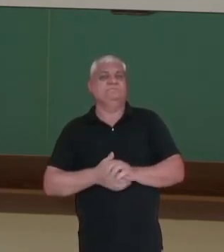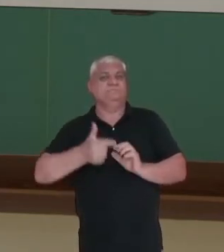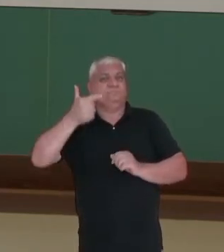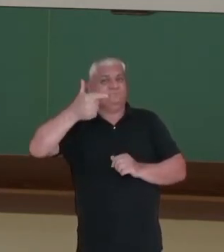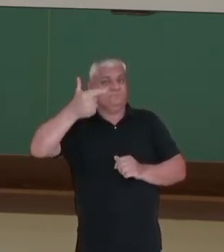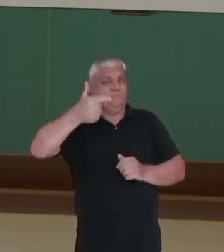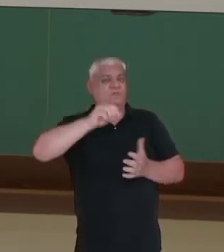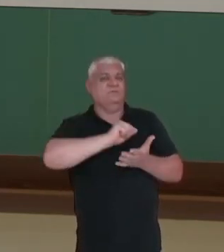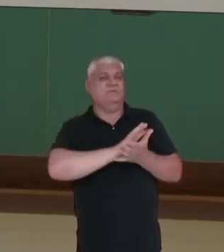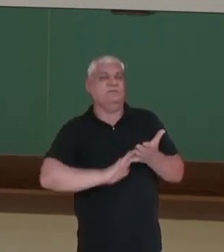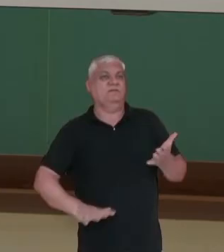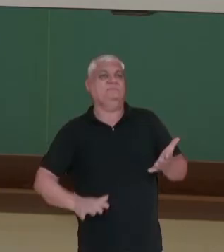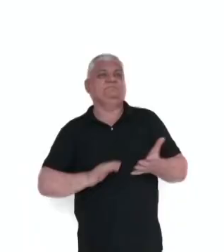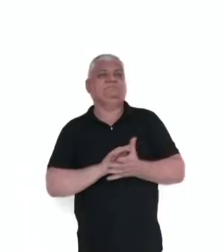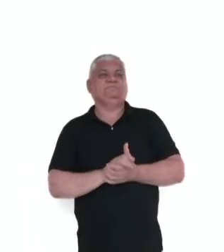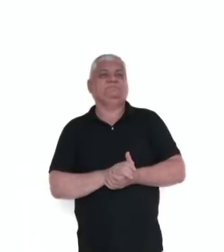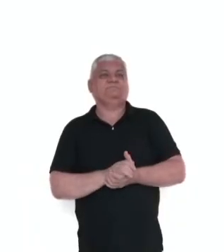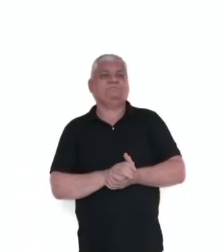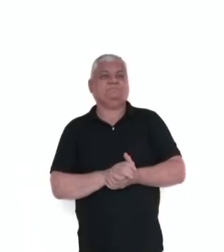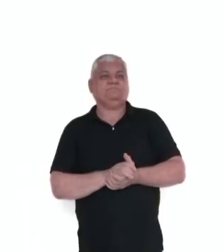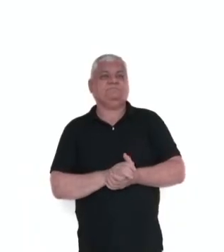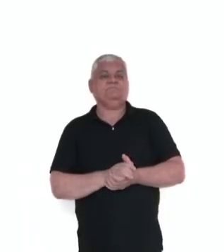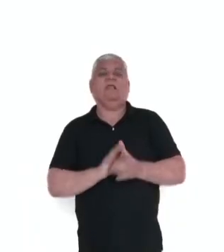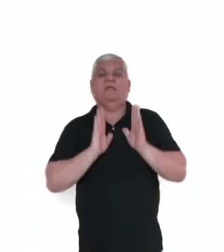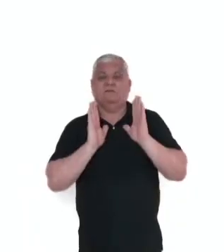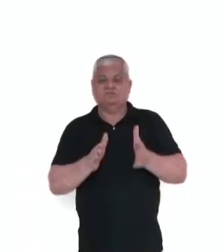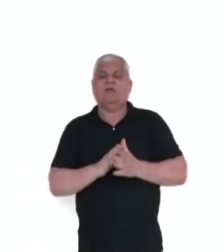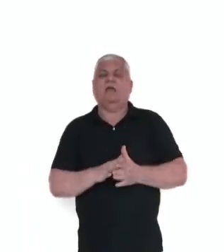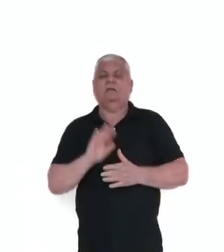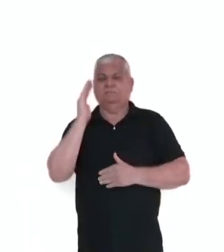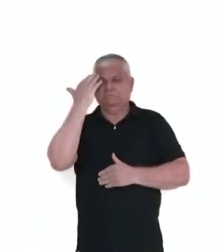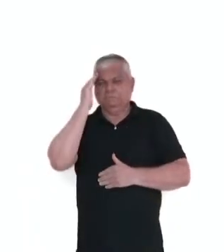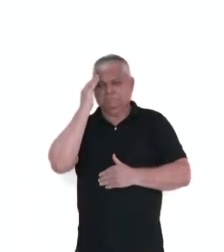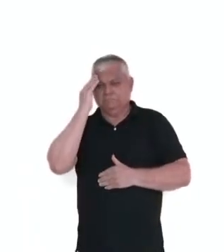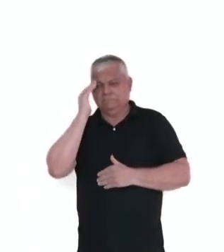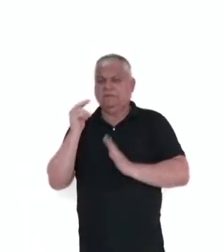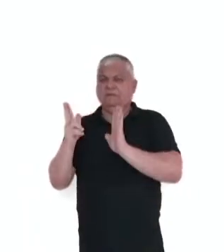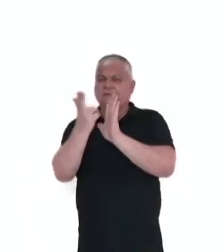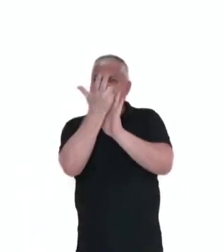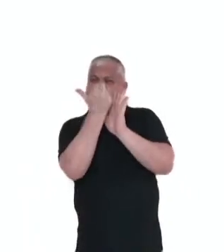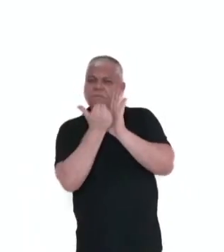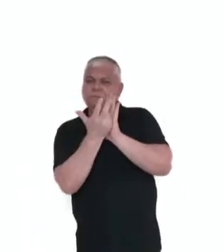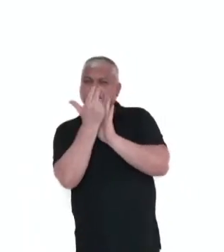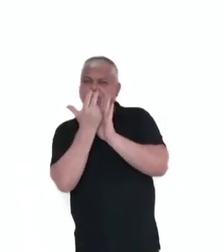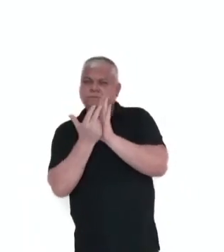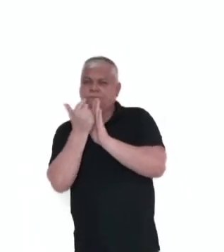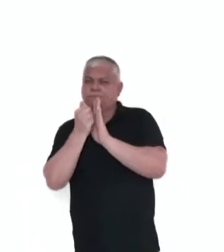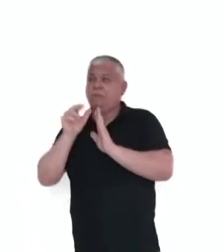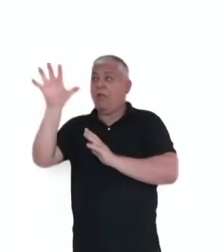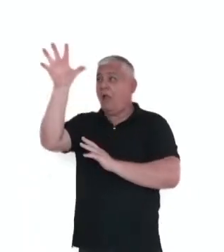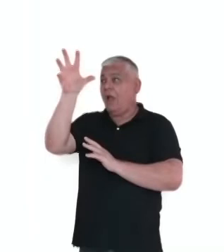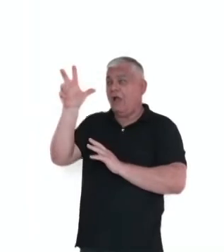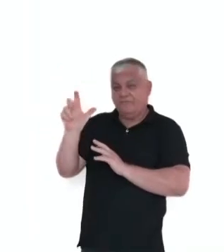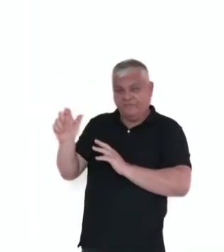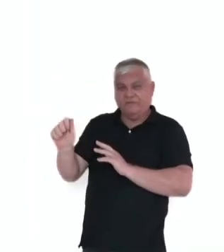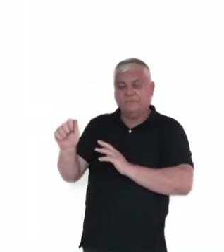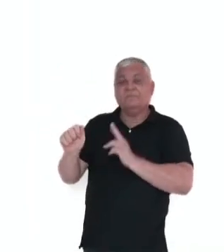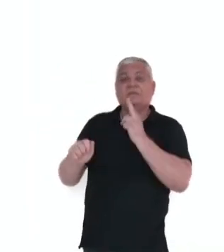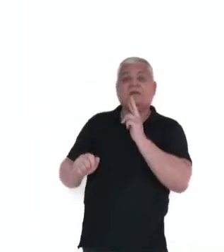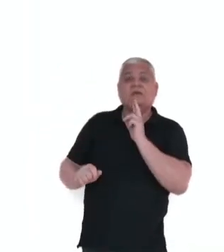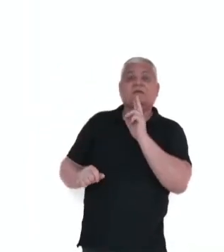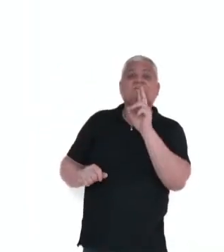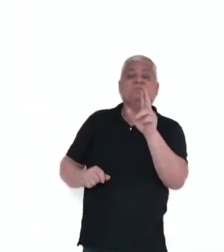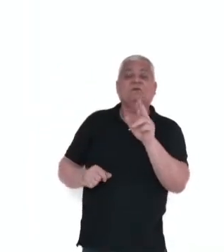nossa segunda atividade então, olha só. Agora que analisamos toda a questão do redesenho do continente africano, responda quais são